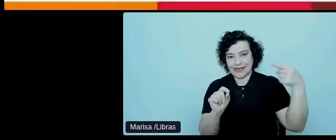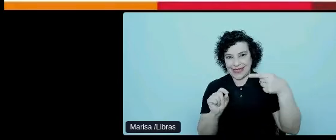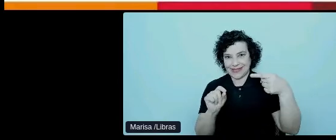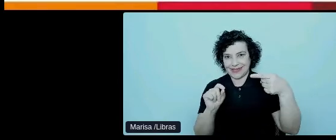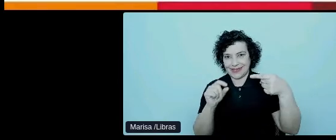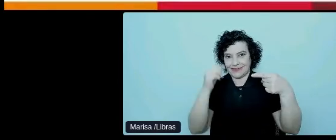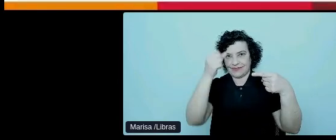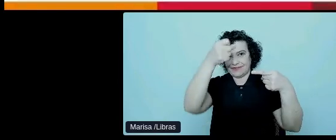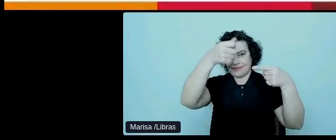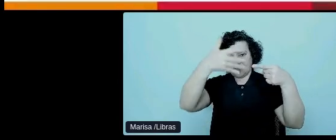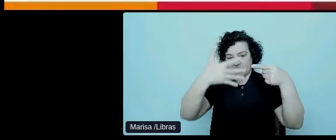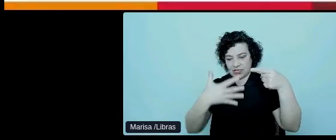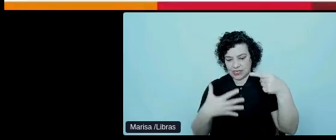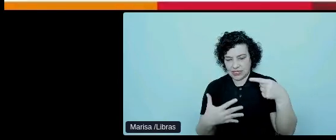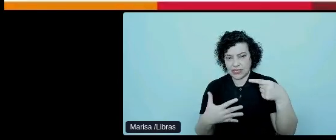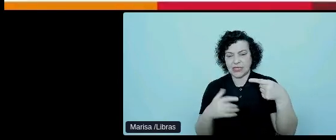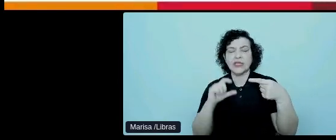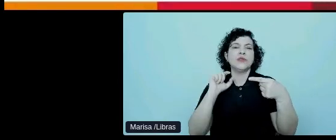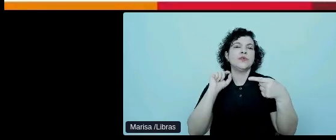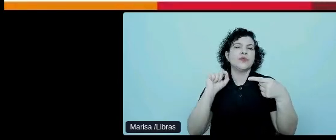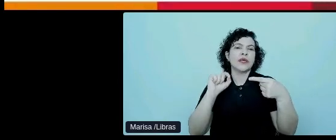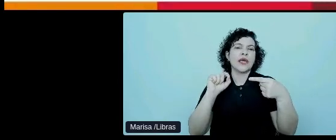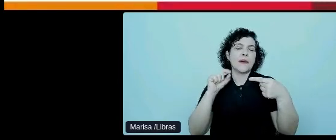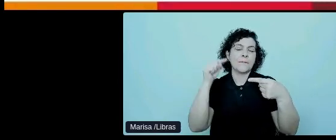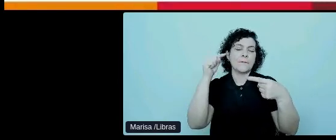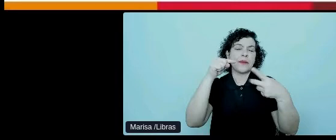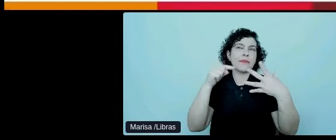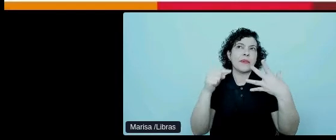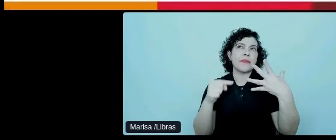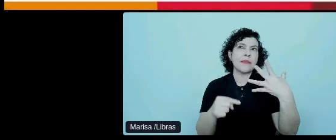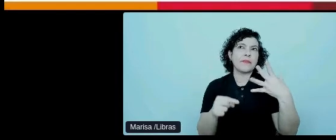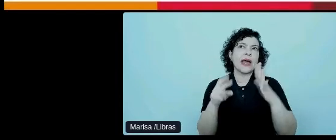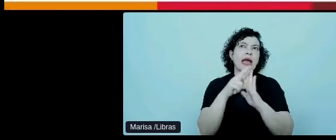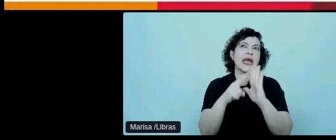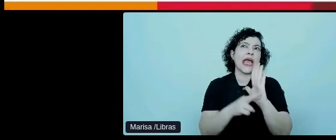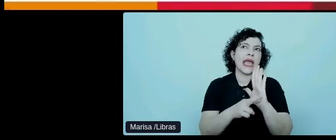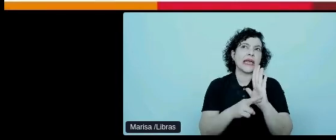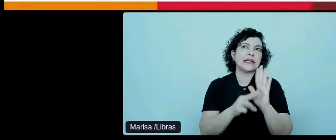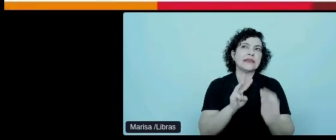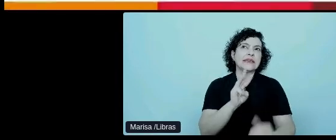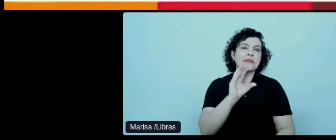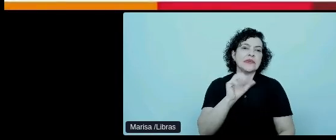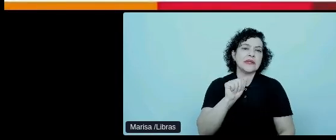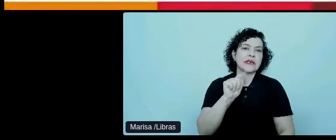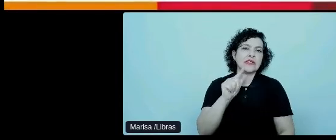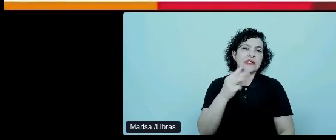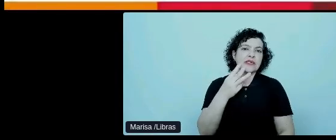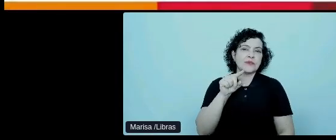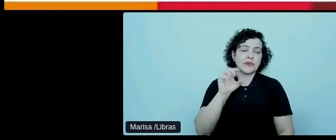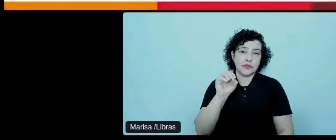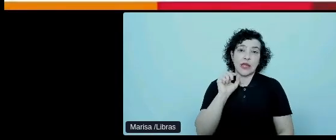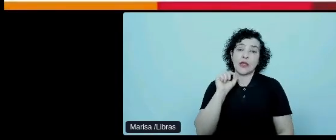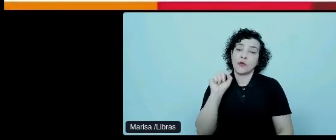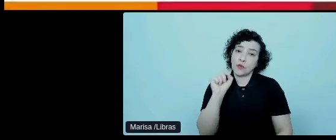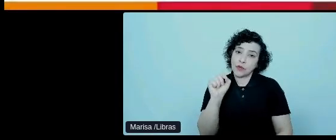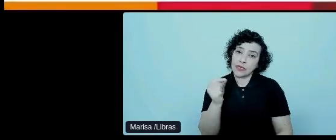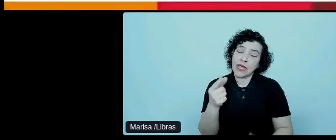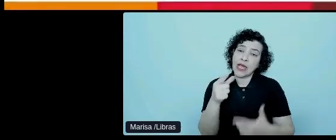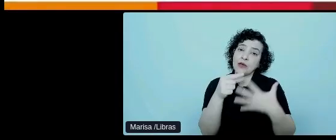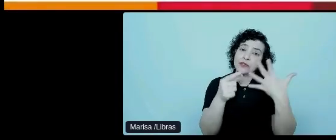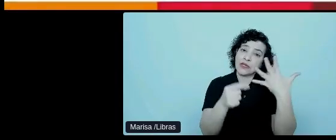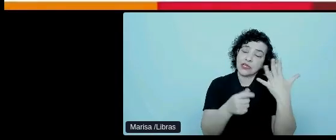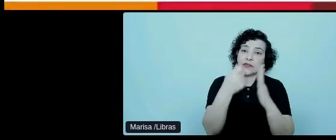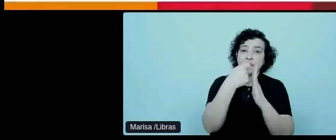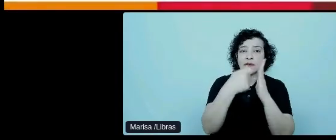diretrizes. Quais serão as diretrizes da WCAG 3.0? Alternativas em texto, palavras